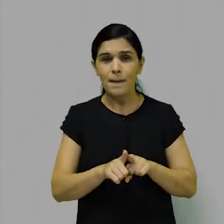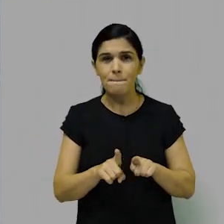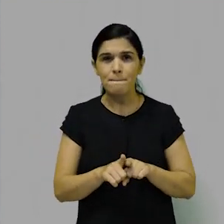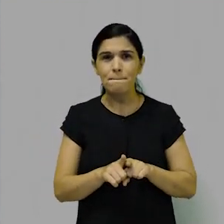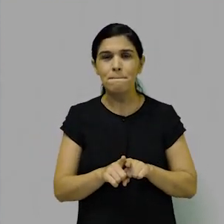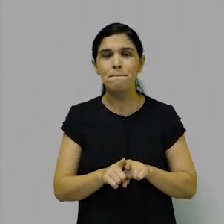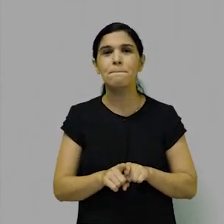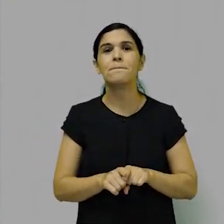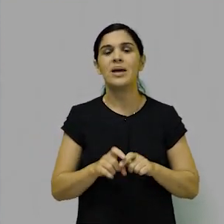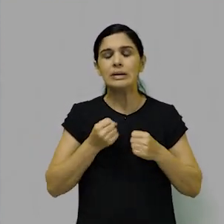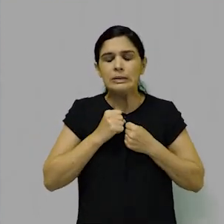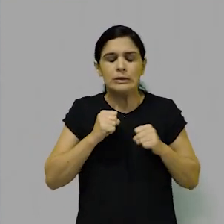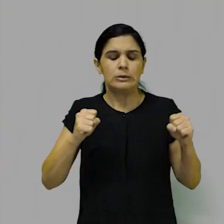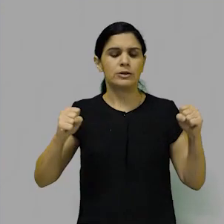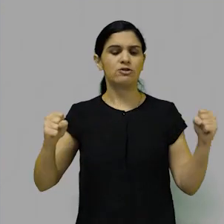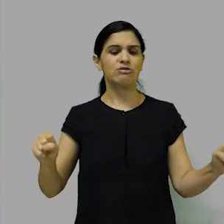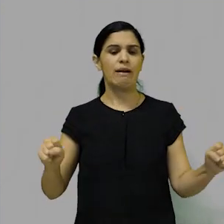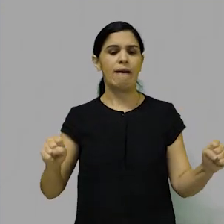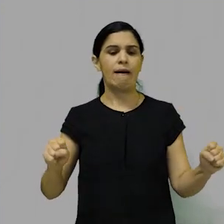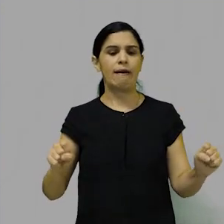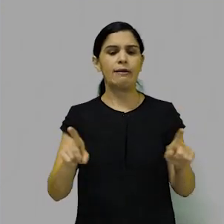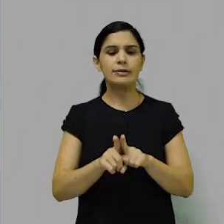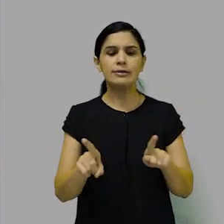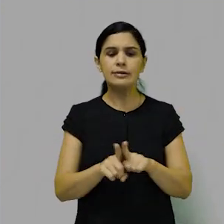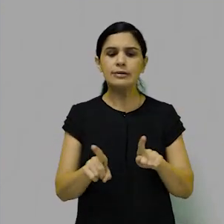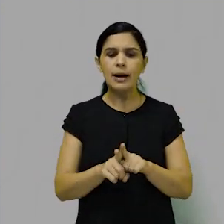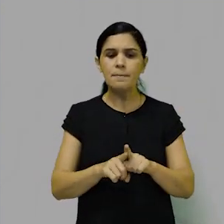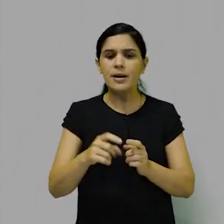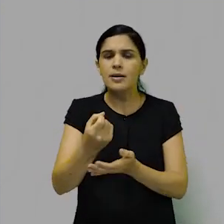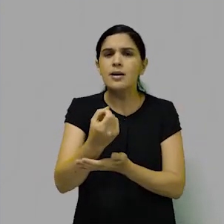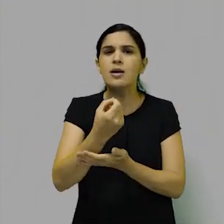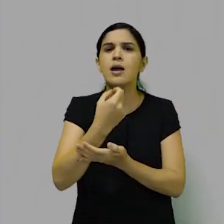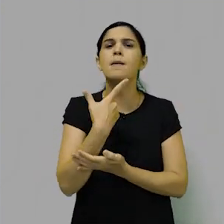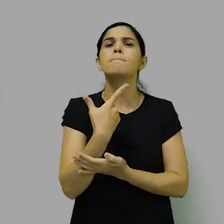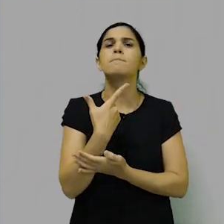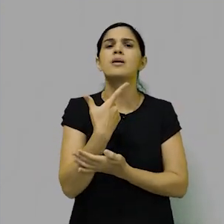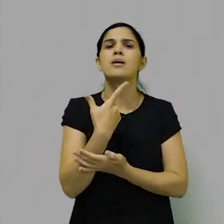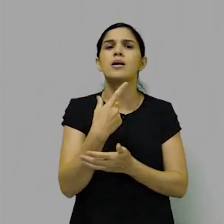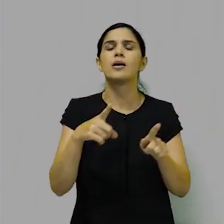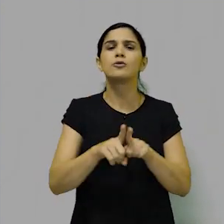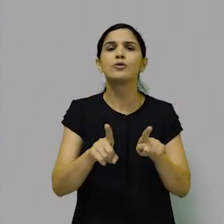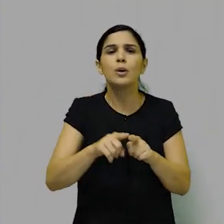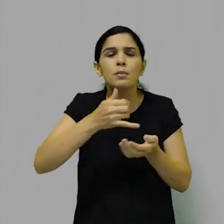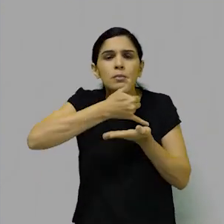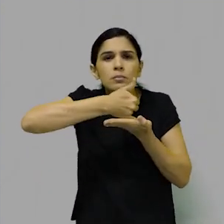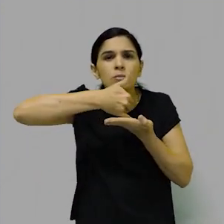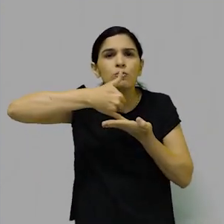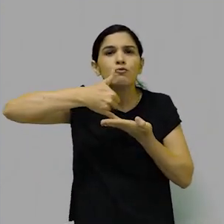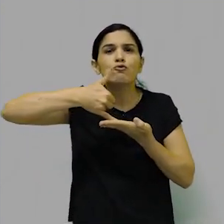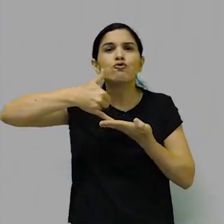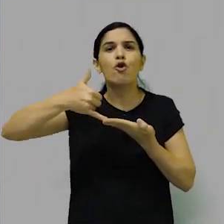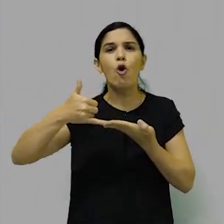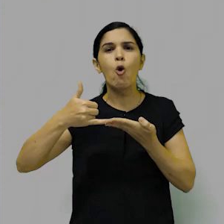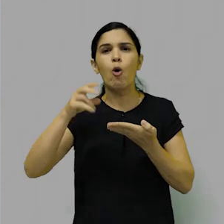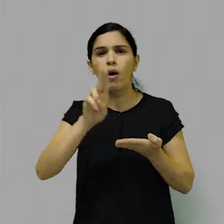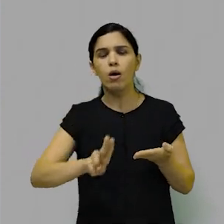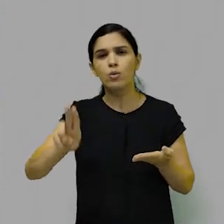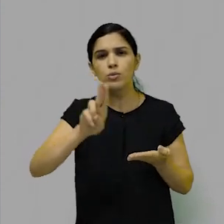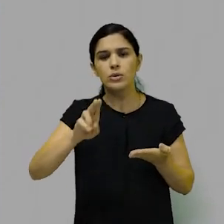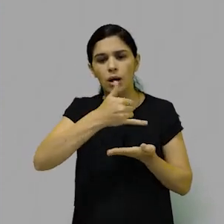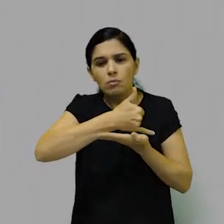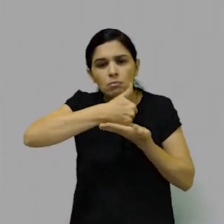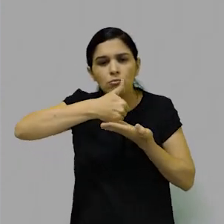doença, uma ingestão de droga. As drogas geralmente elas causam euforia no indivíduo, então dá um